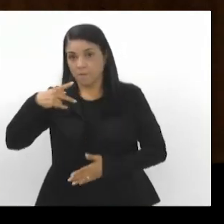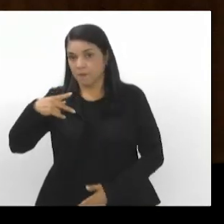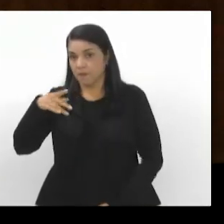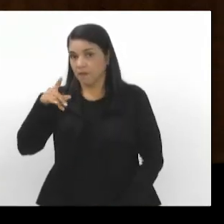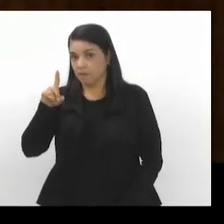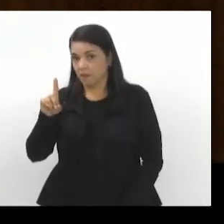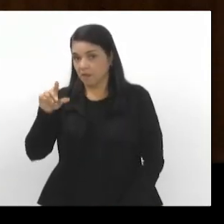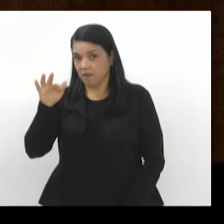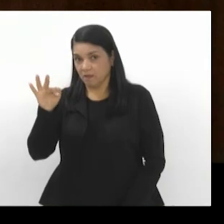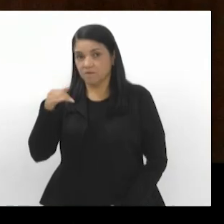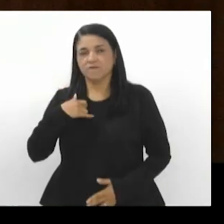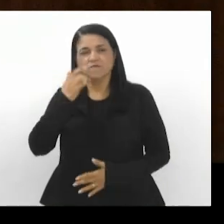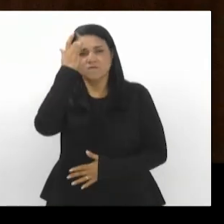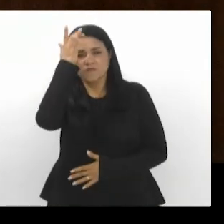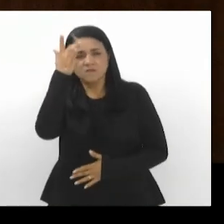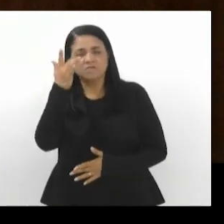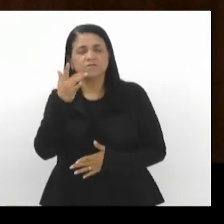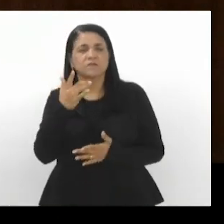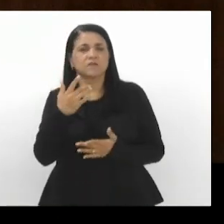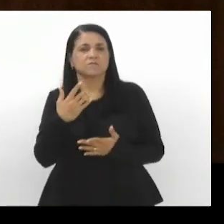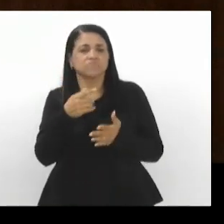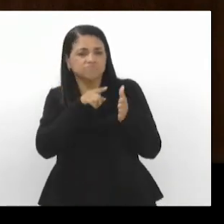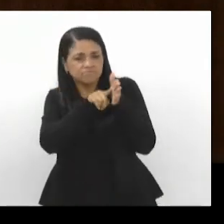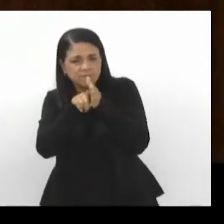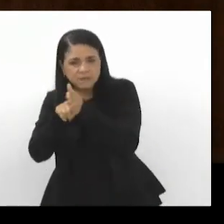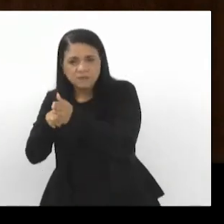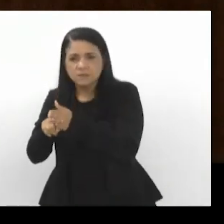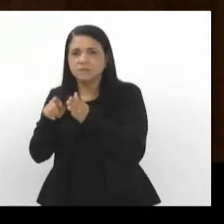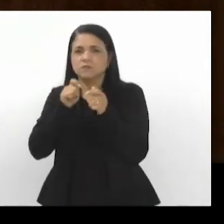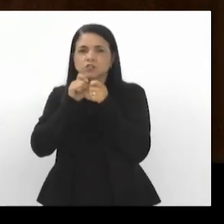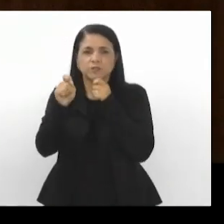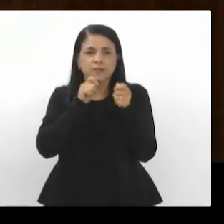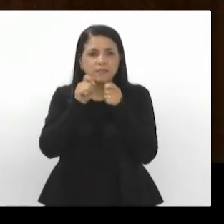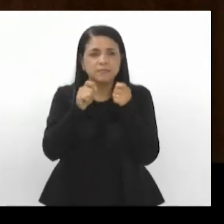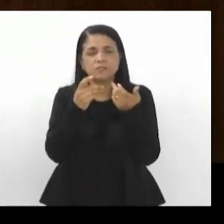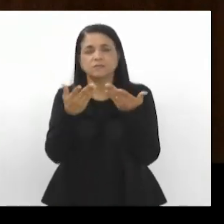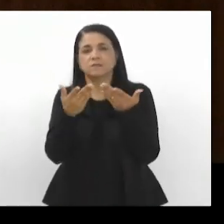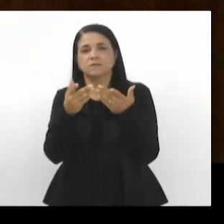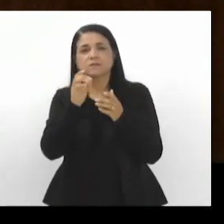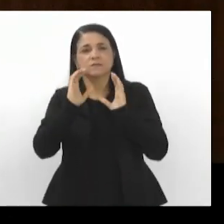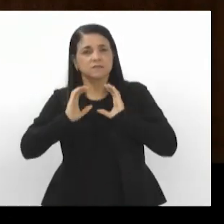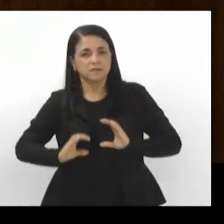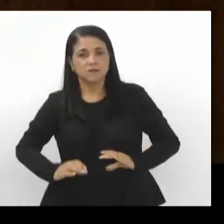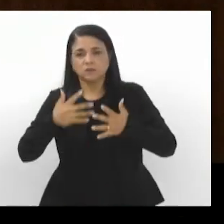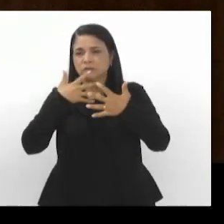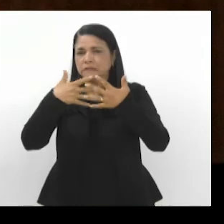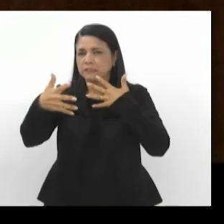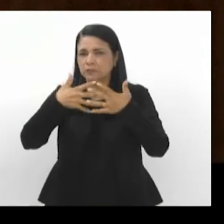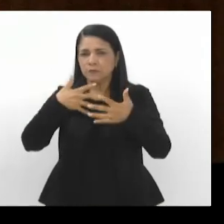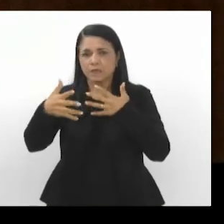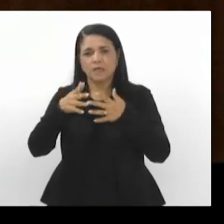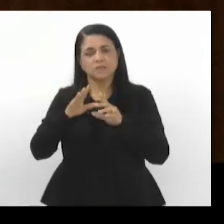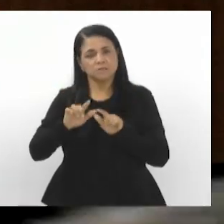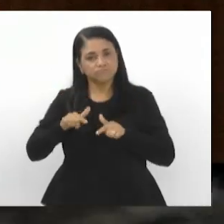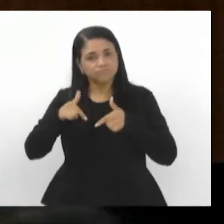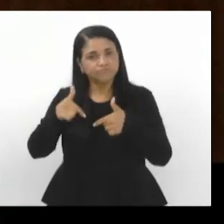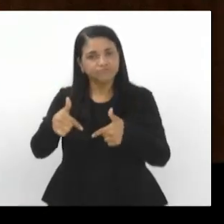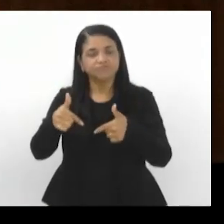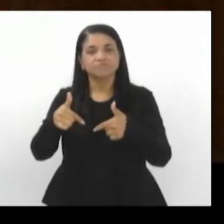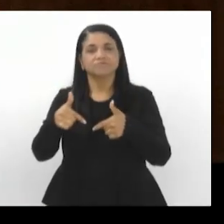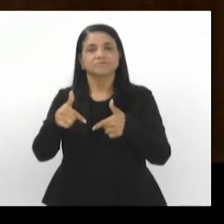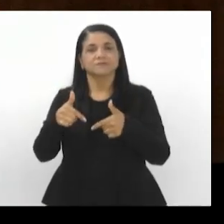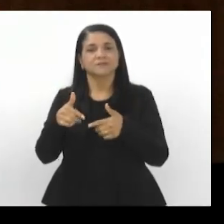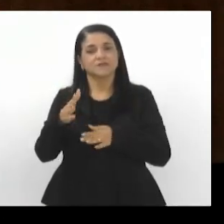vai facilitar a vida de muitos pesquisadores, jornalistas, cidadãos, enfim, mais transparência e eficiência na nossa